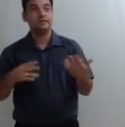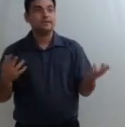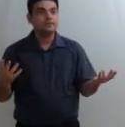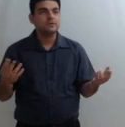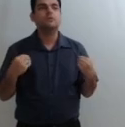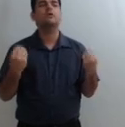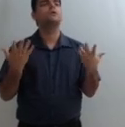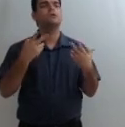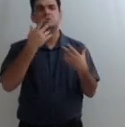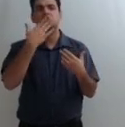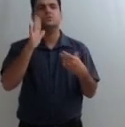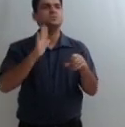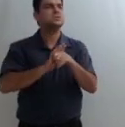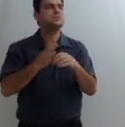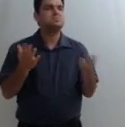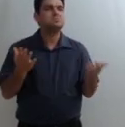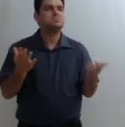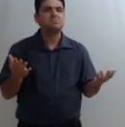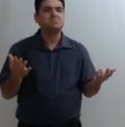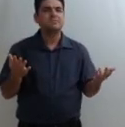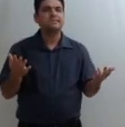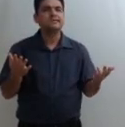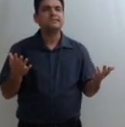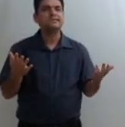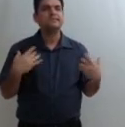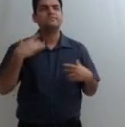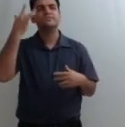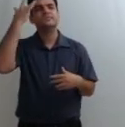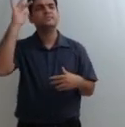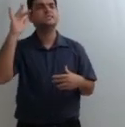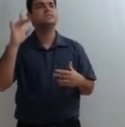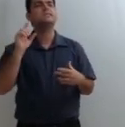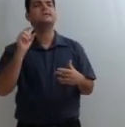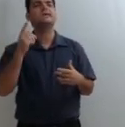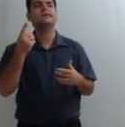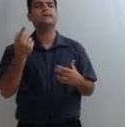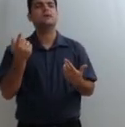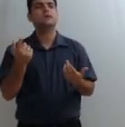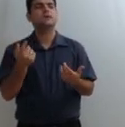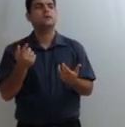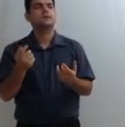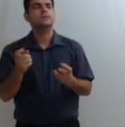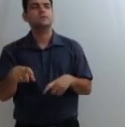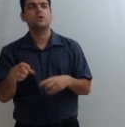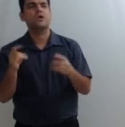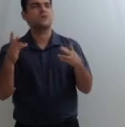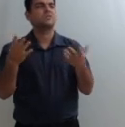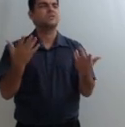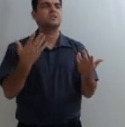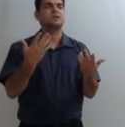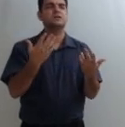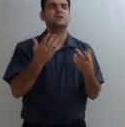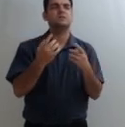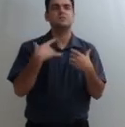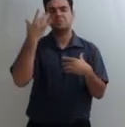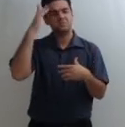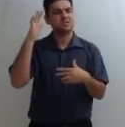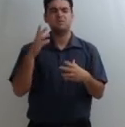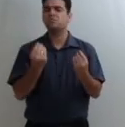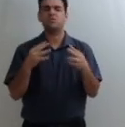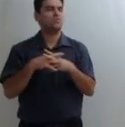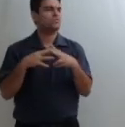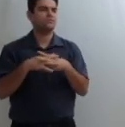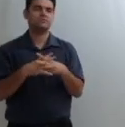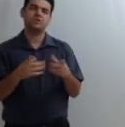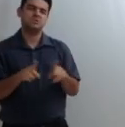crime. Nem se sabe se é tráfico, se era plantio, se era venda. Então, realmente, acompanhar o